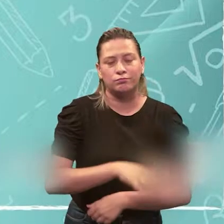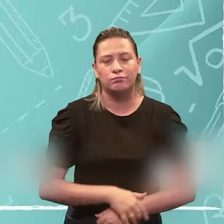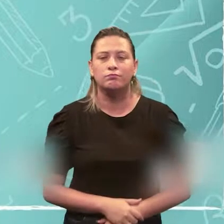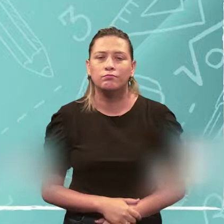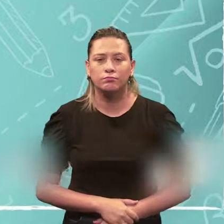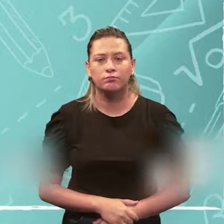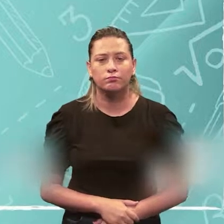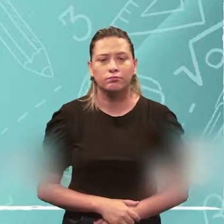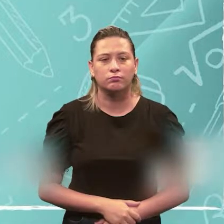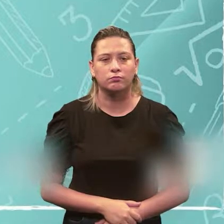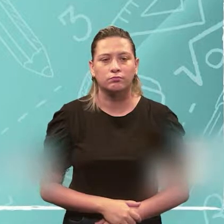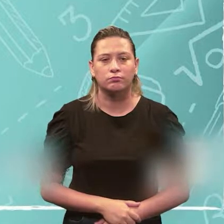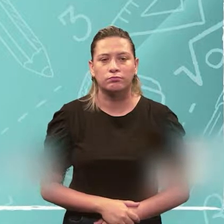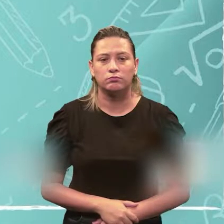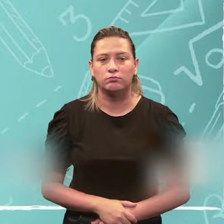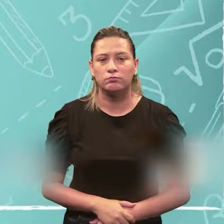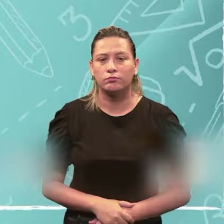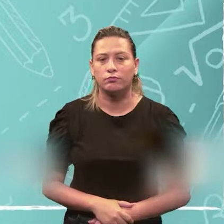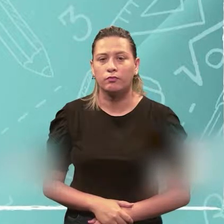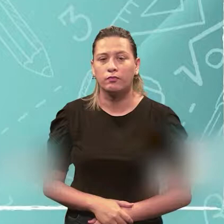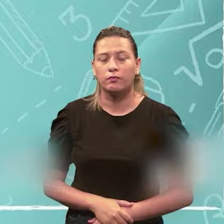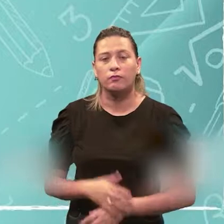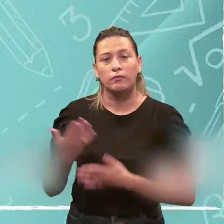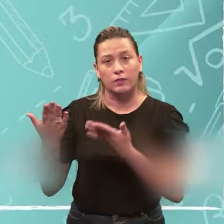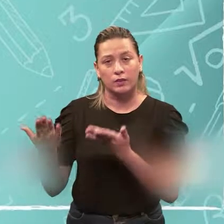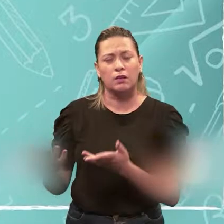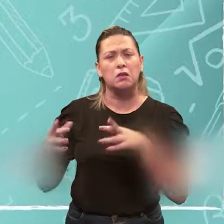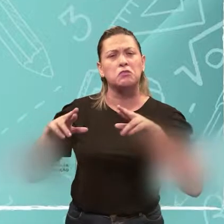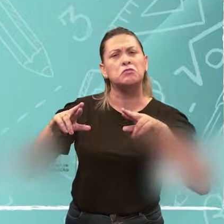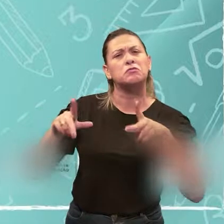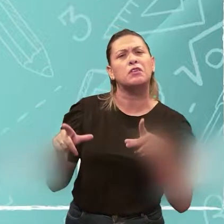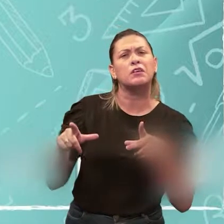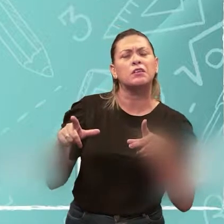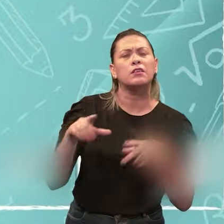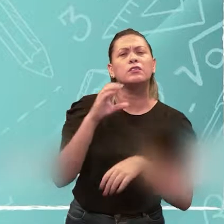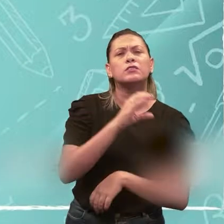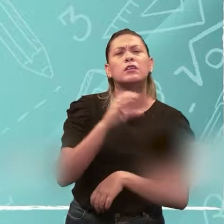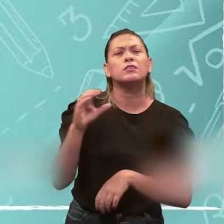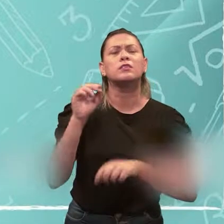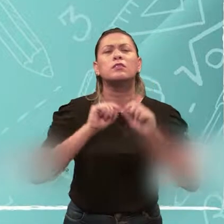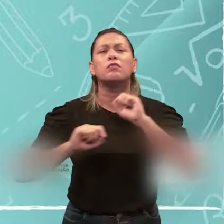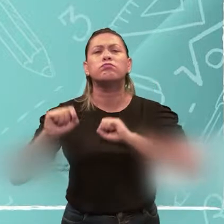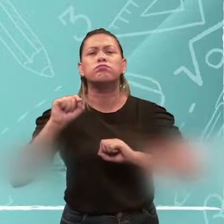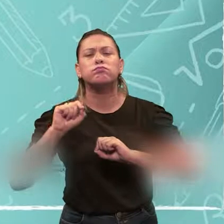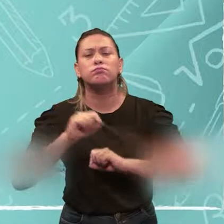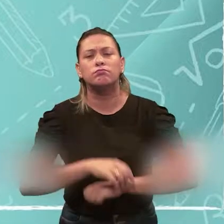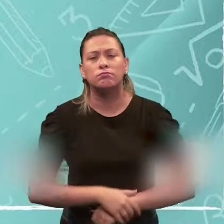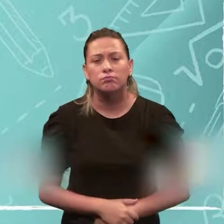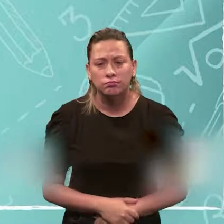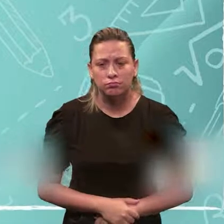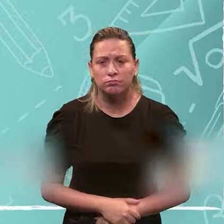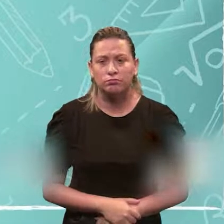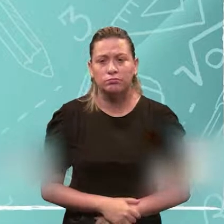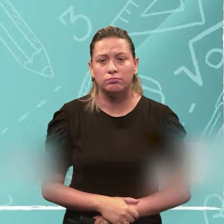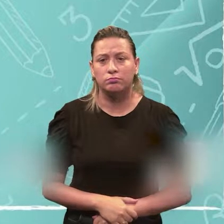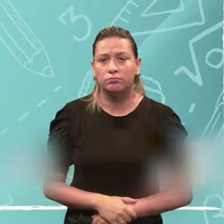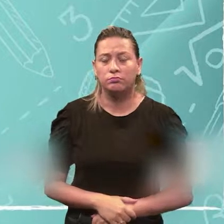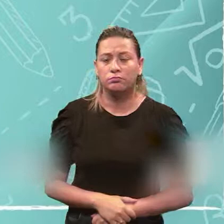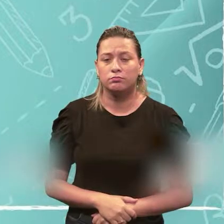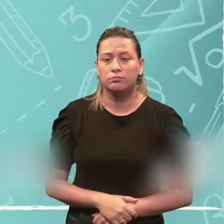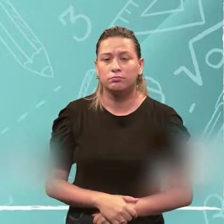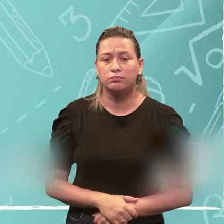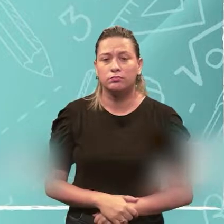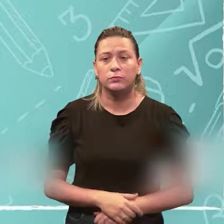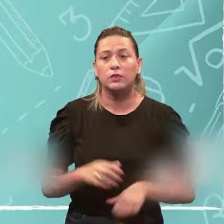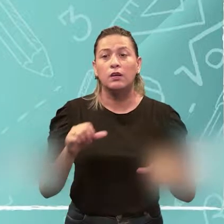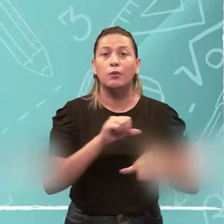inicial também de alternada. Então, o que ela diferencia em relação à corrente contínua? Né? A questão